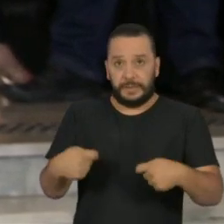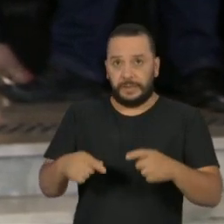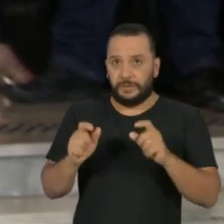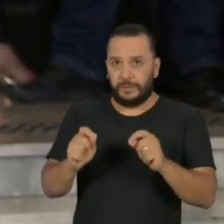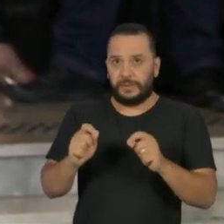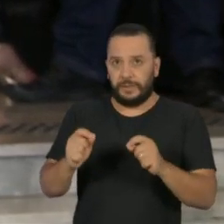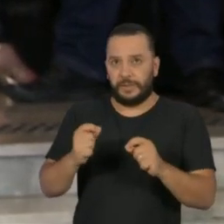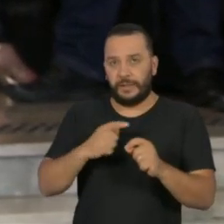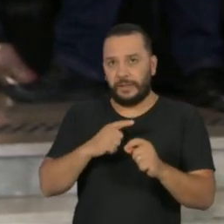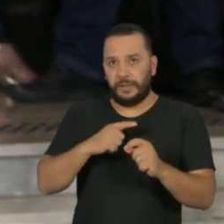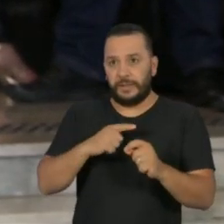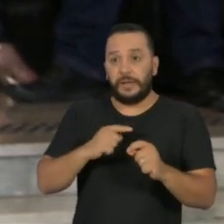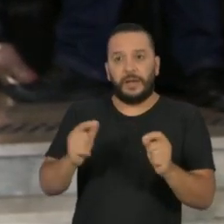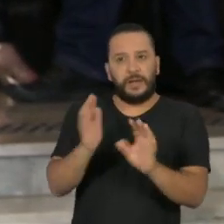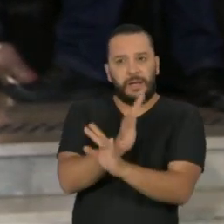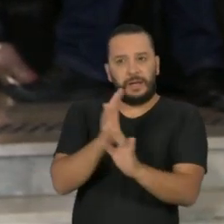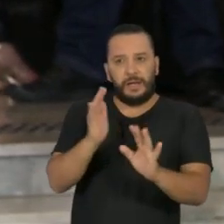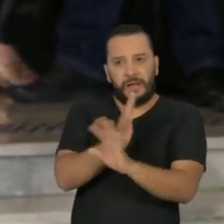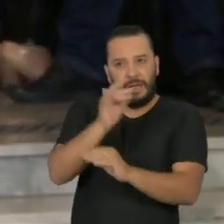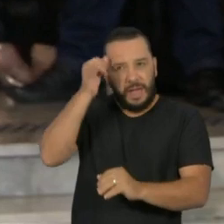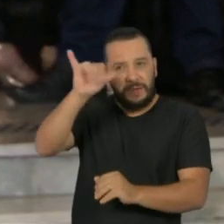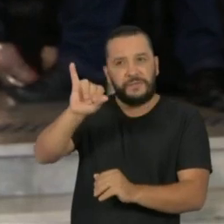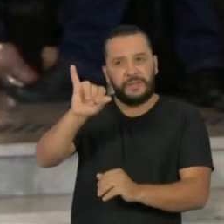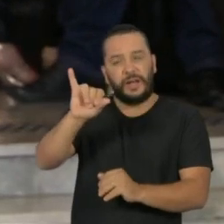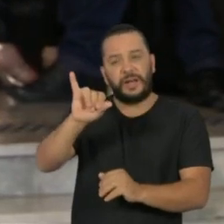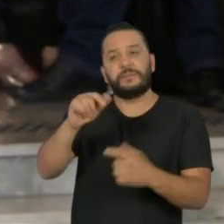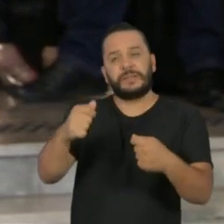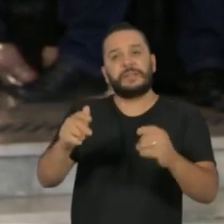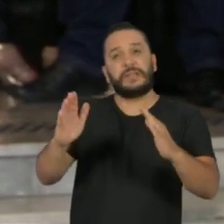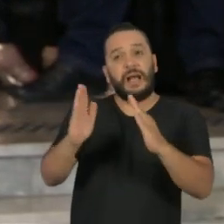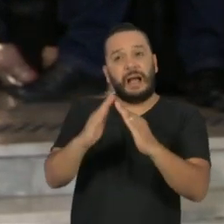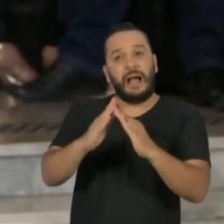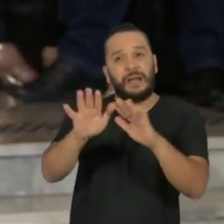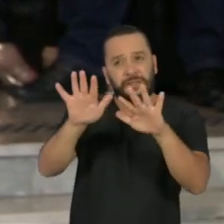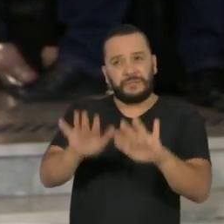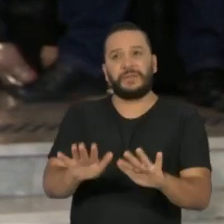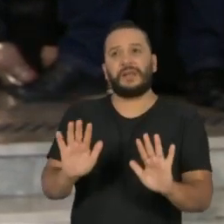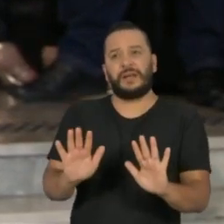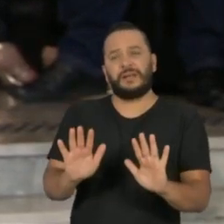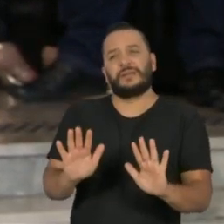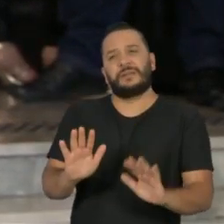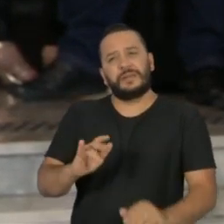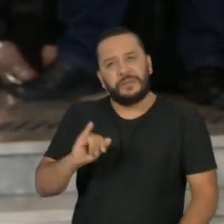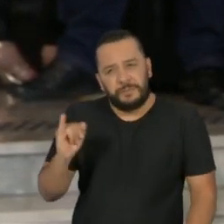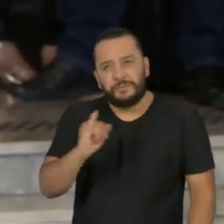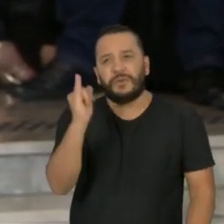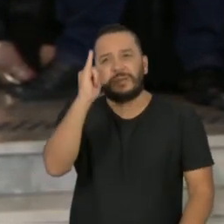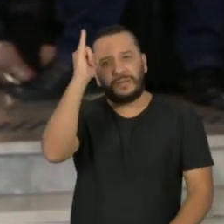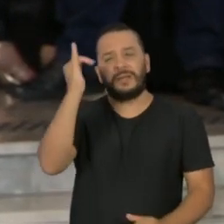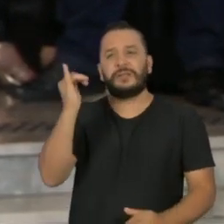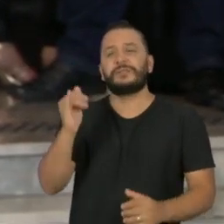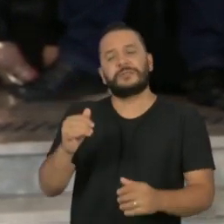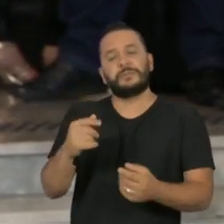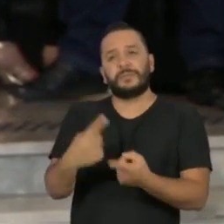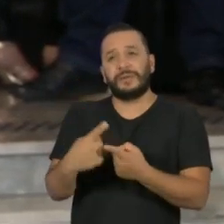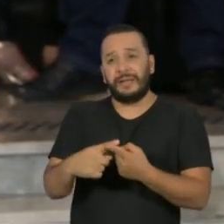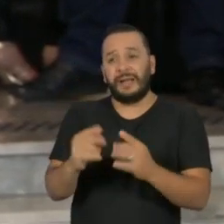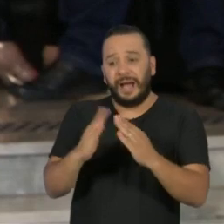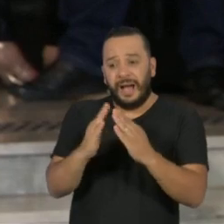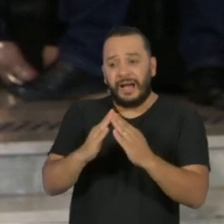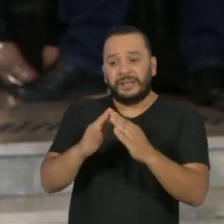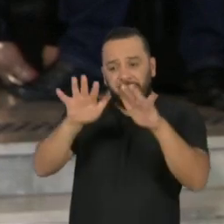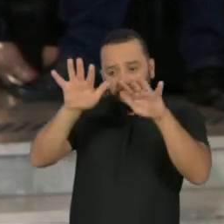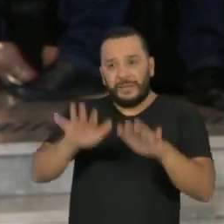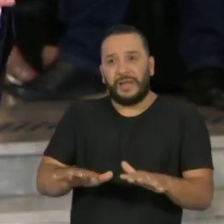de caminhos de pessoas. Então, a ideia da restrição, fundamentalmente, é diminuir o número de infectados e, em